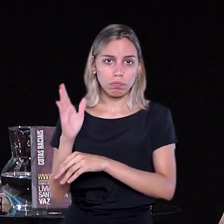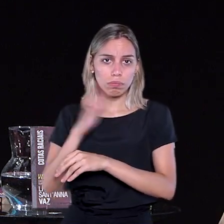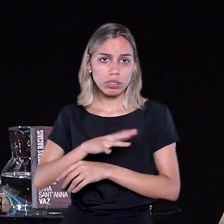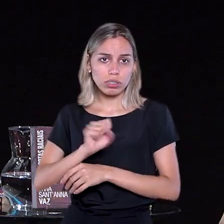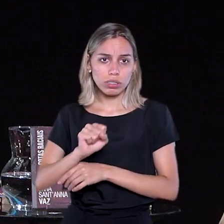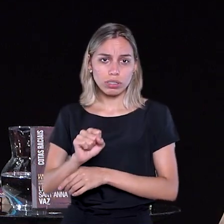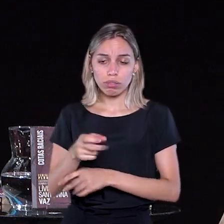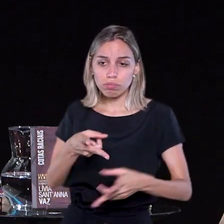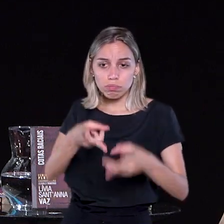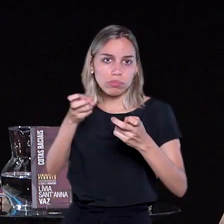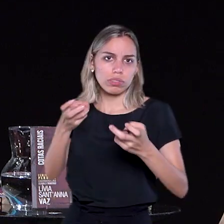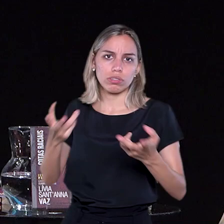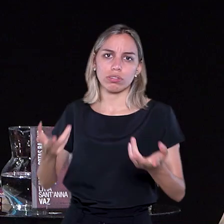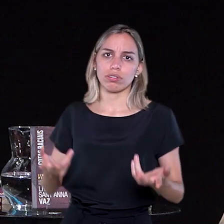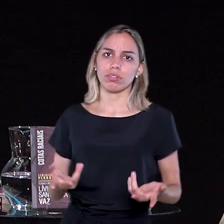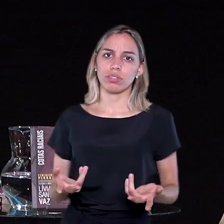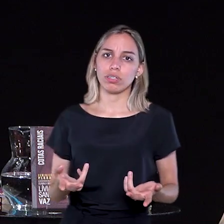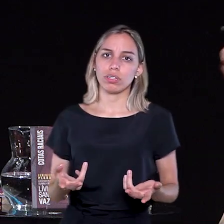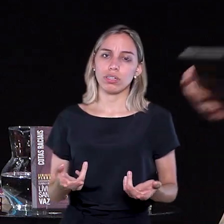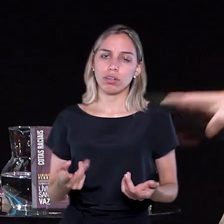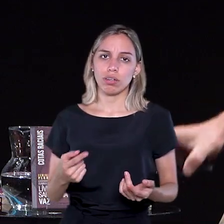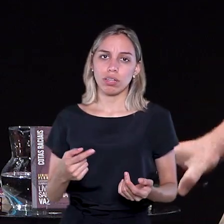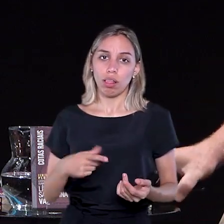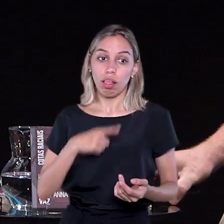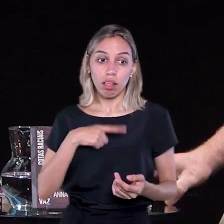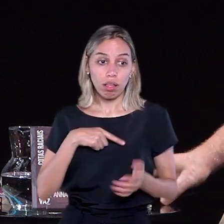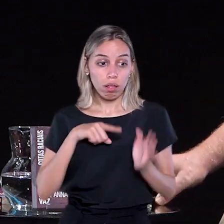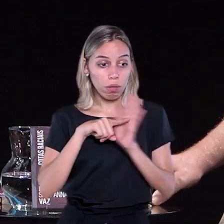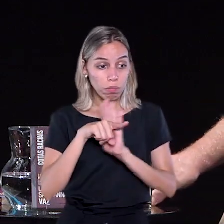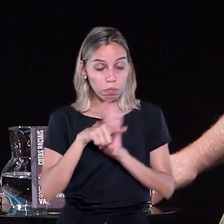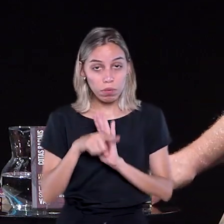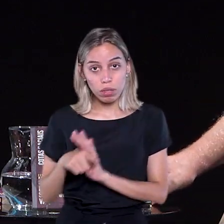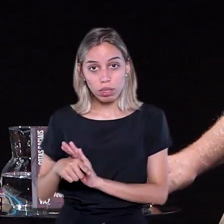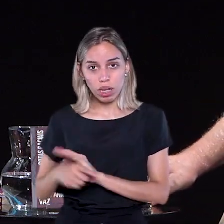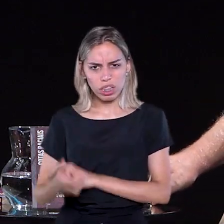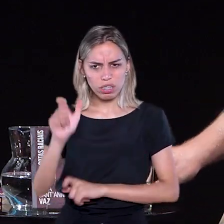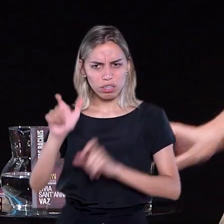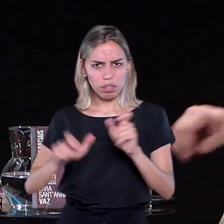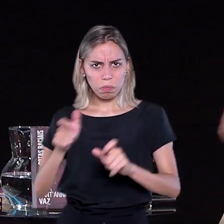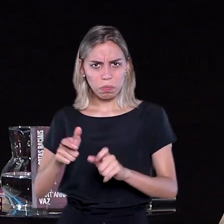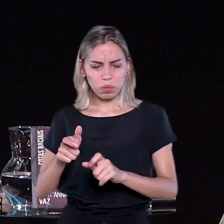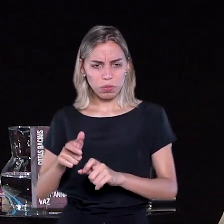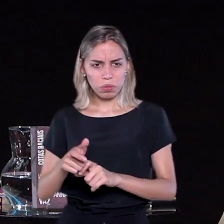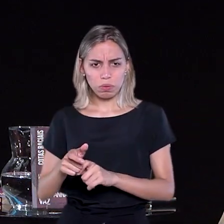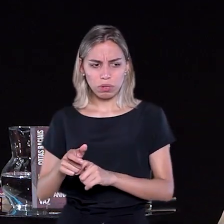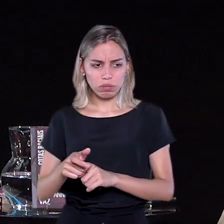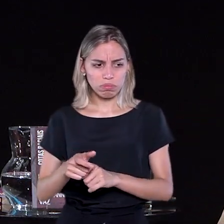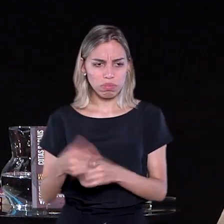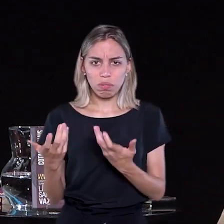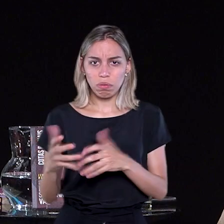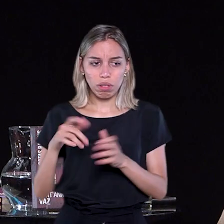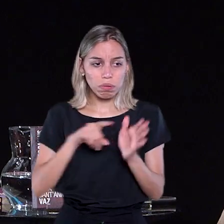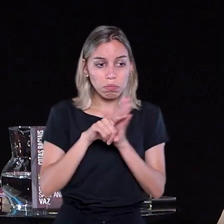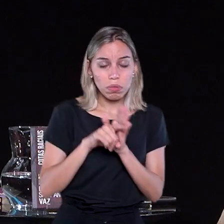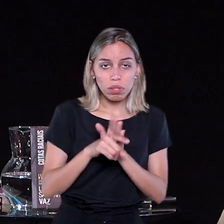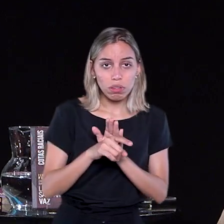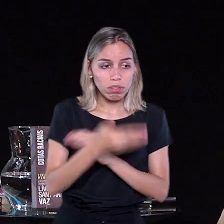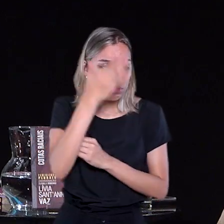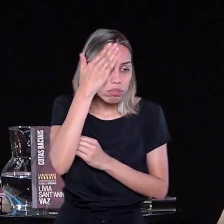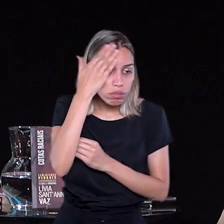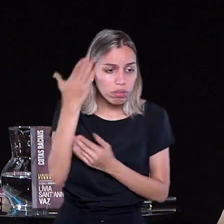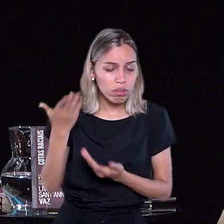e isso me vem muito em mente agora, com o atual contexto político, as pessoas têm estado muito à vontade para manifestar